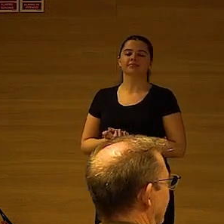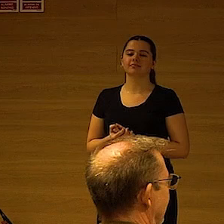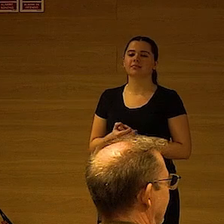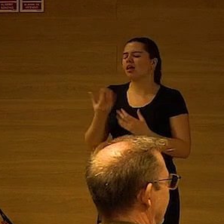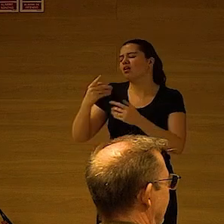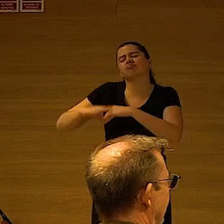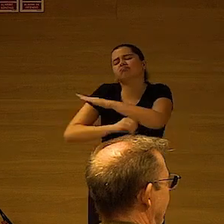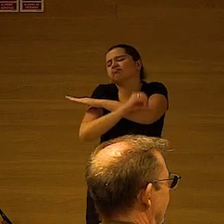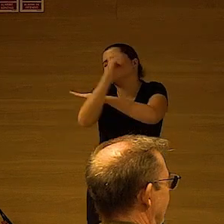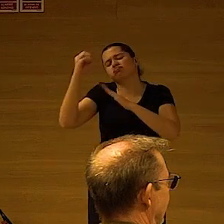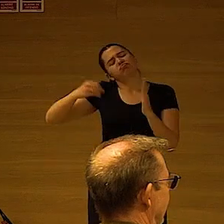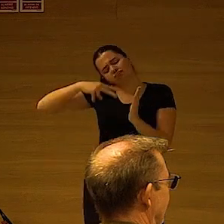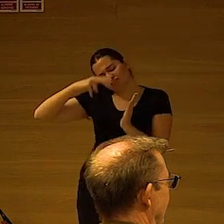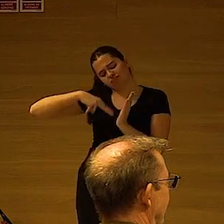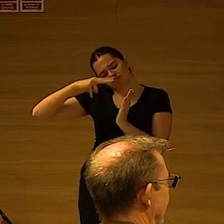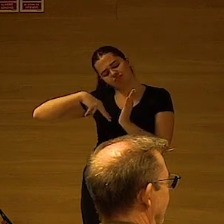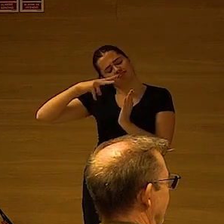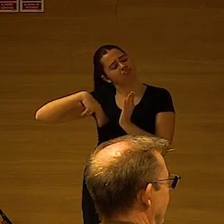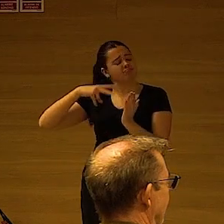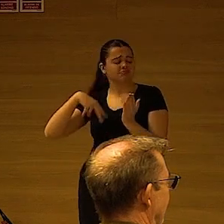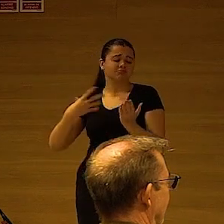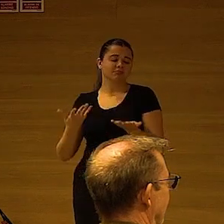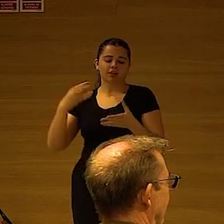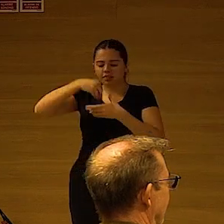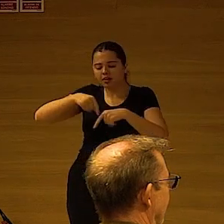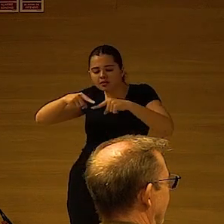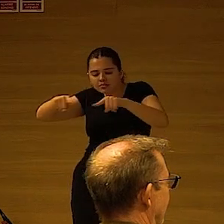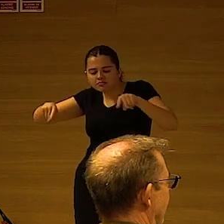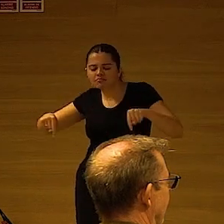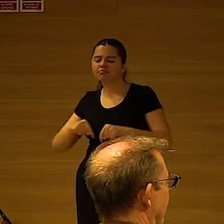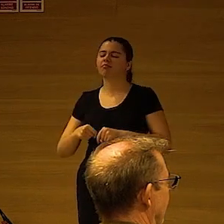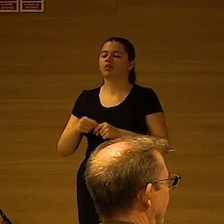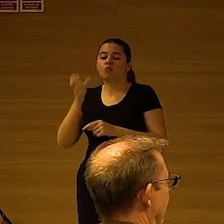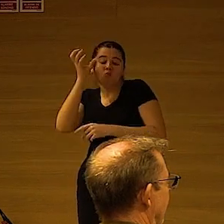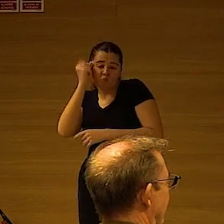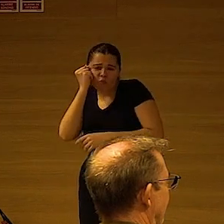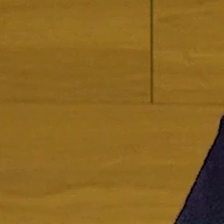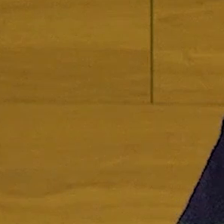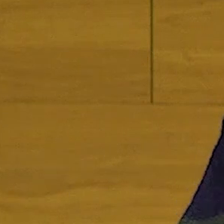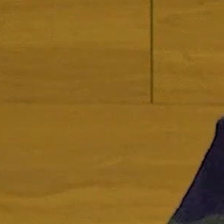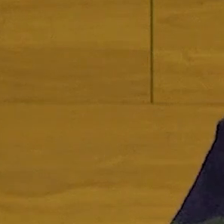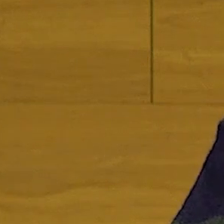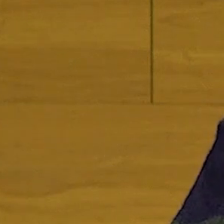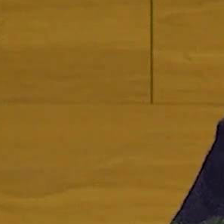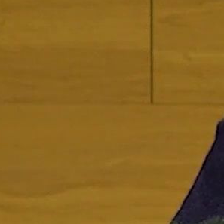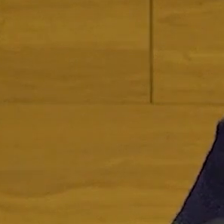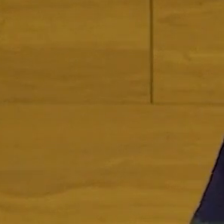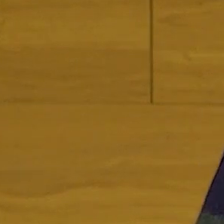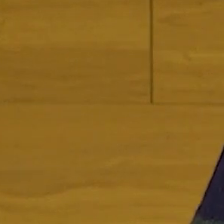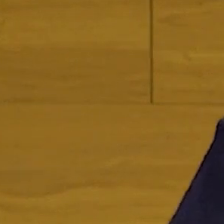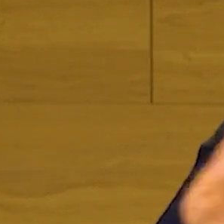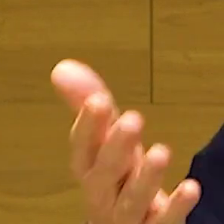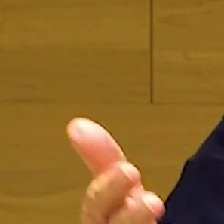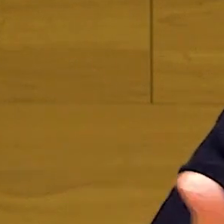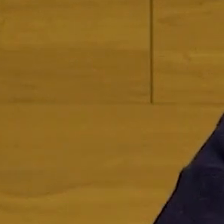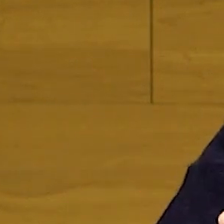passava o dia inteiro em uma sala, em um quarto, não podia sair dali e tinha que ficar